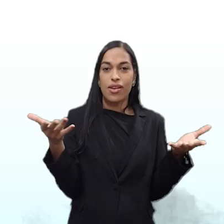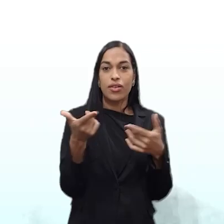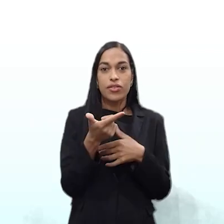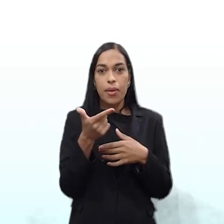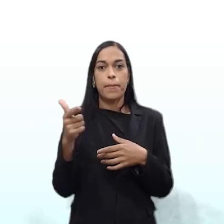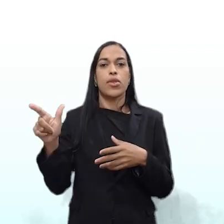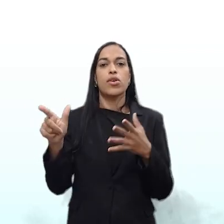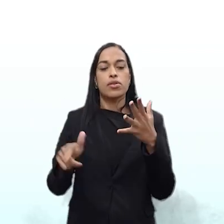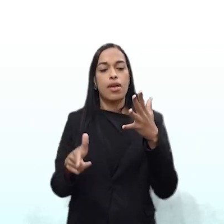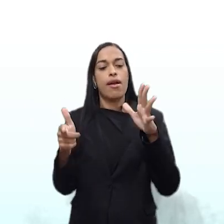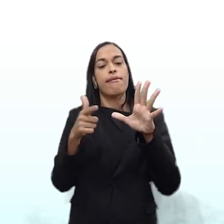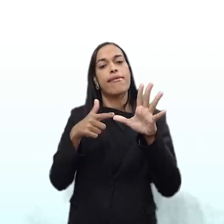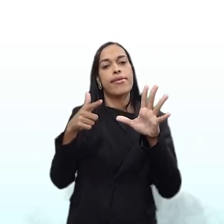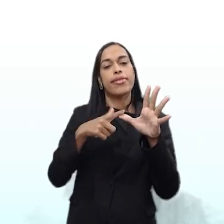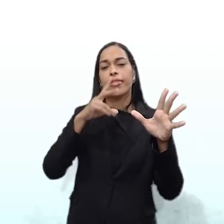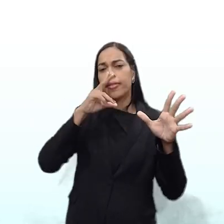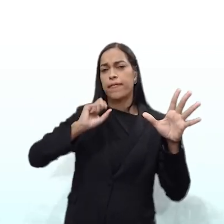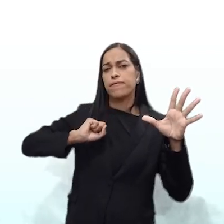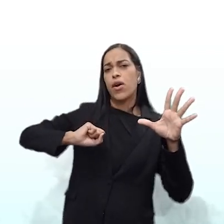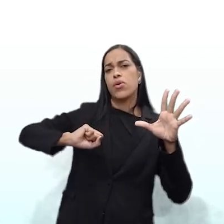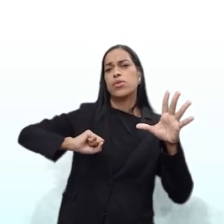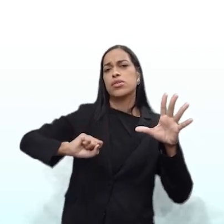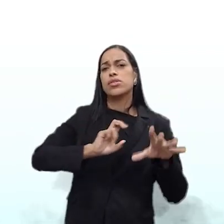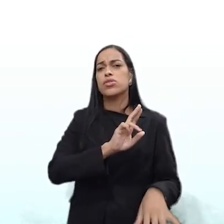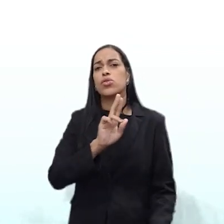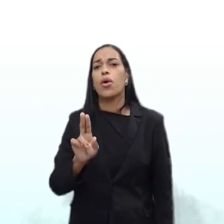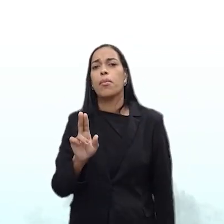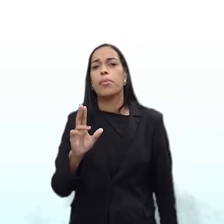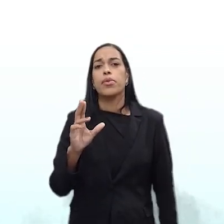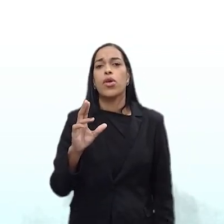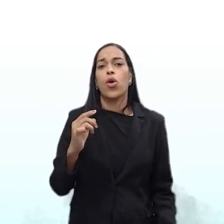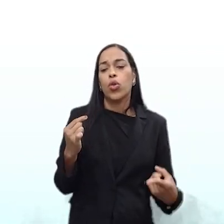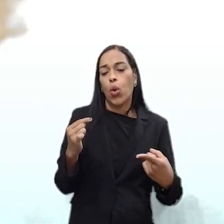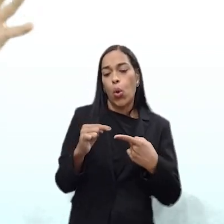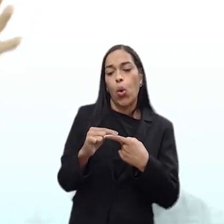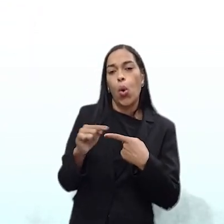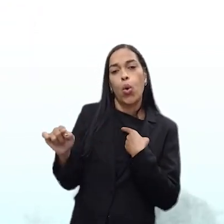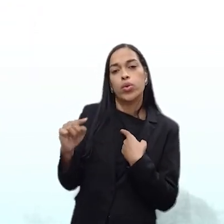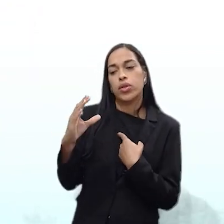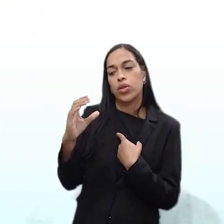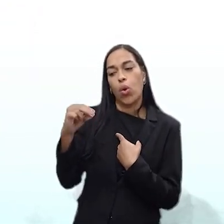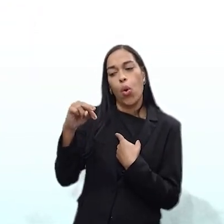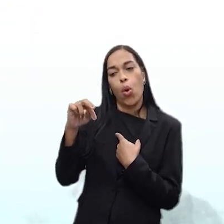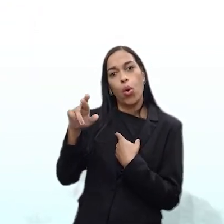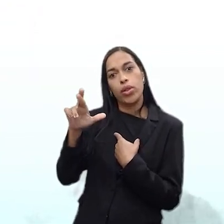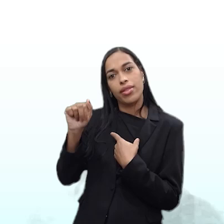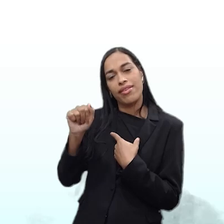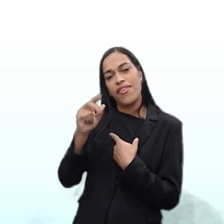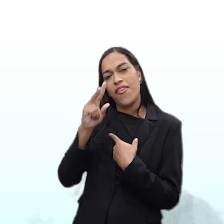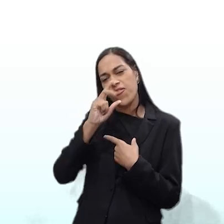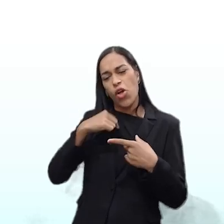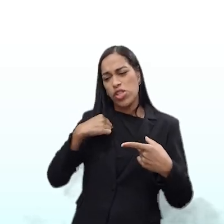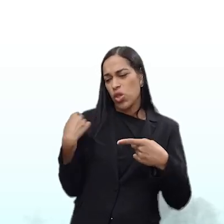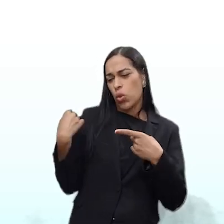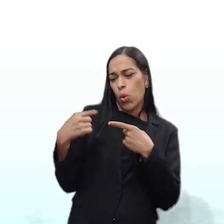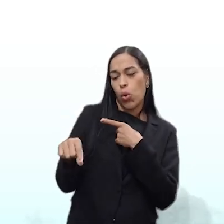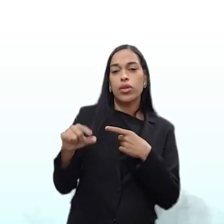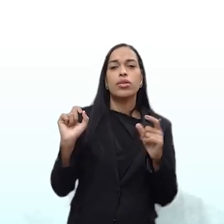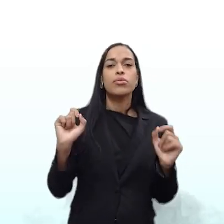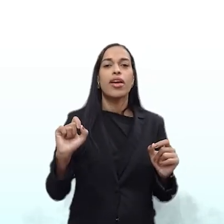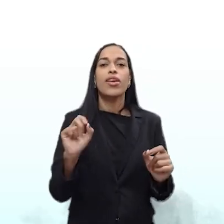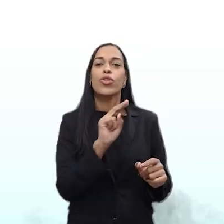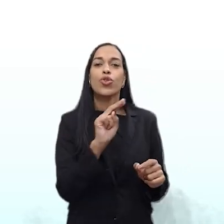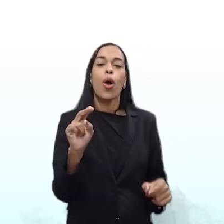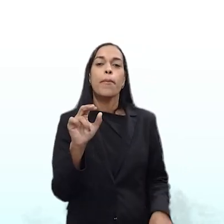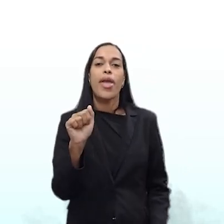próxima força, nossa quinta força, conhecida como a força do contra, a rebelde, a revoltosa, a chamada força